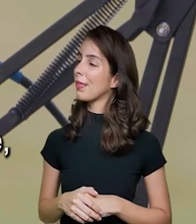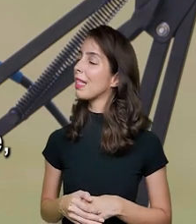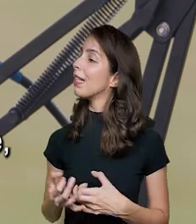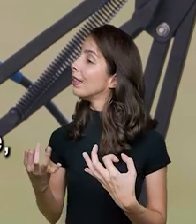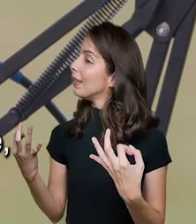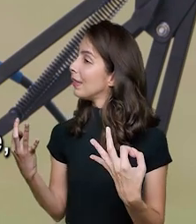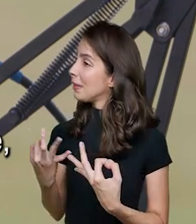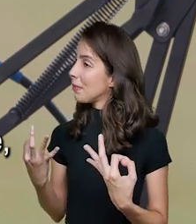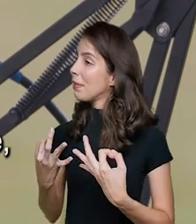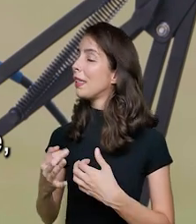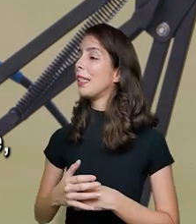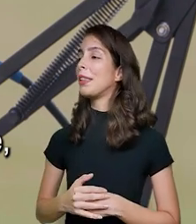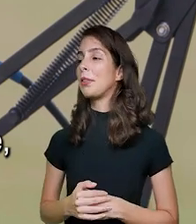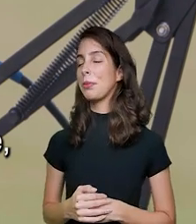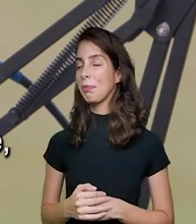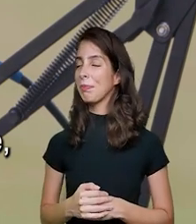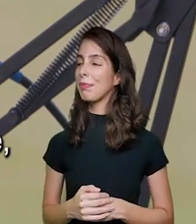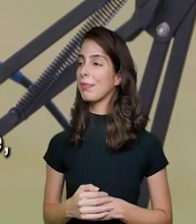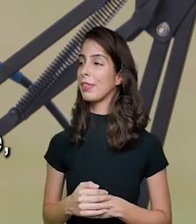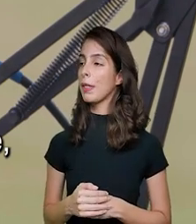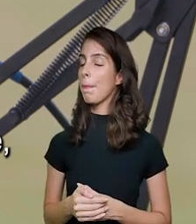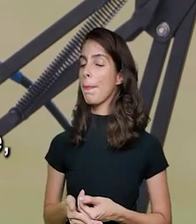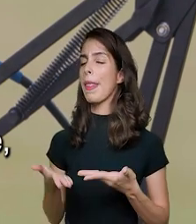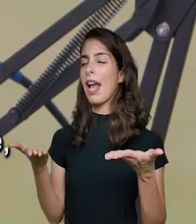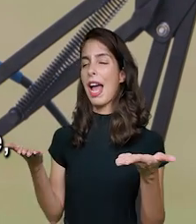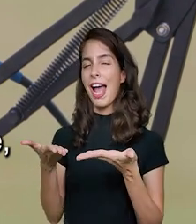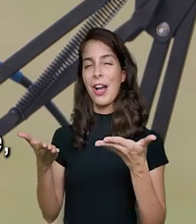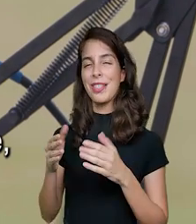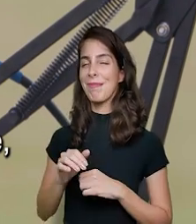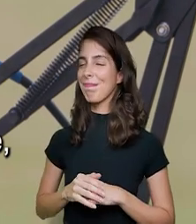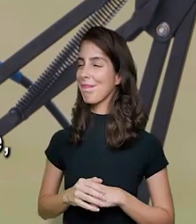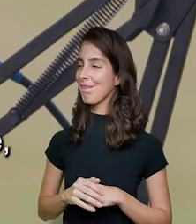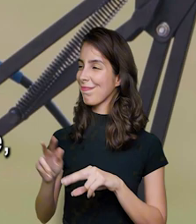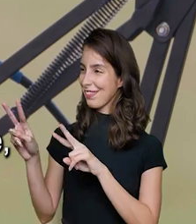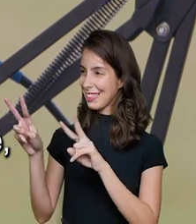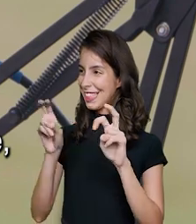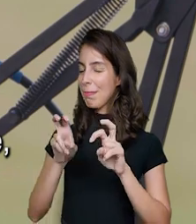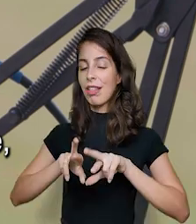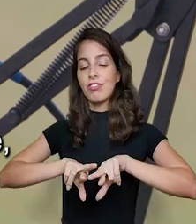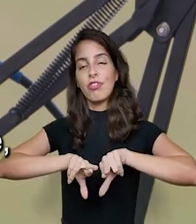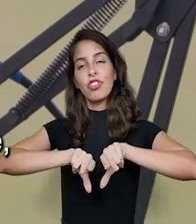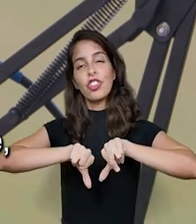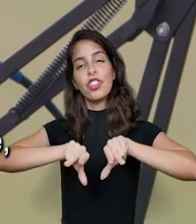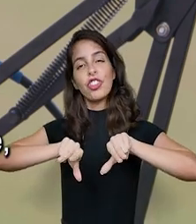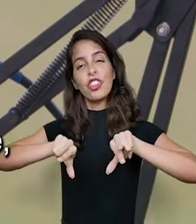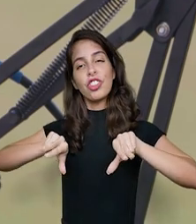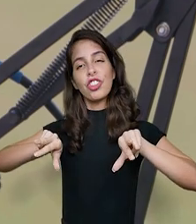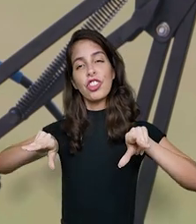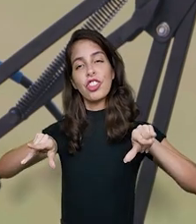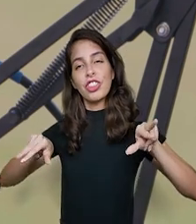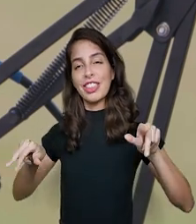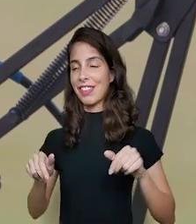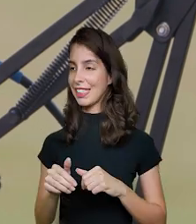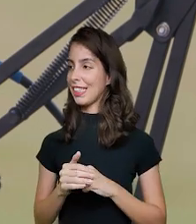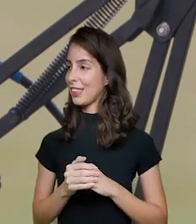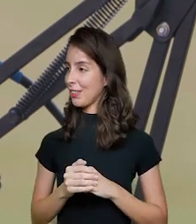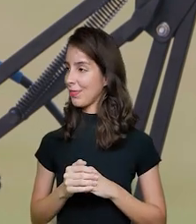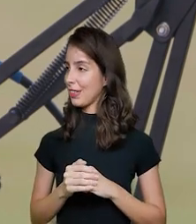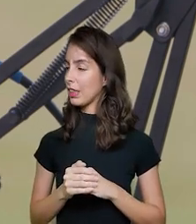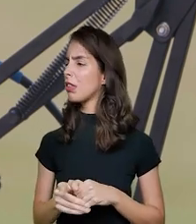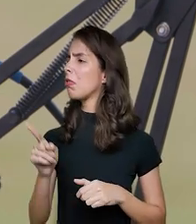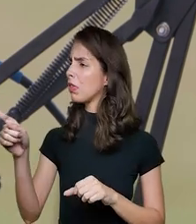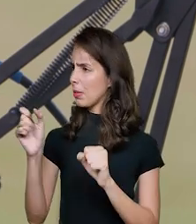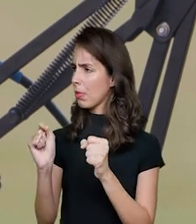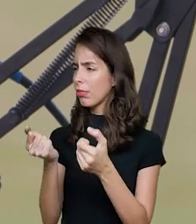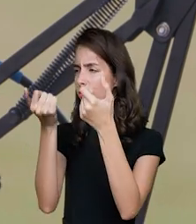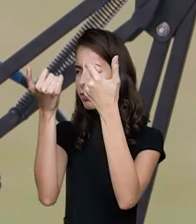Jad ã agora puxando um pouco sobre diversidade eu queria que senhor comentasse um pouco sobre a importância da